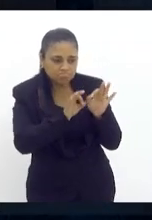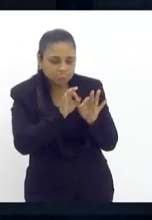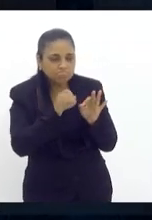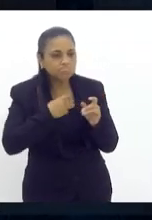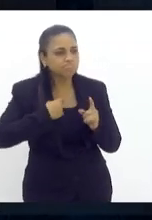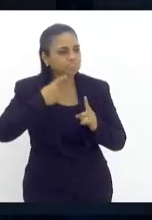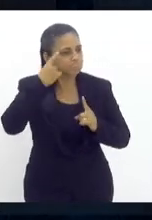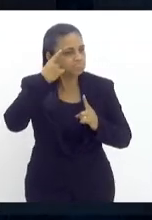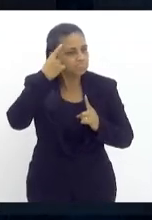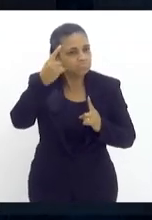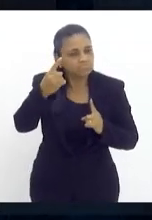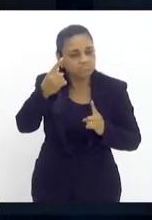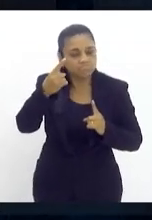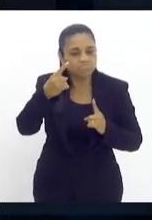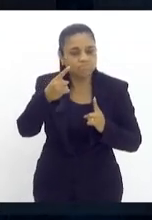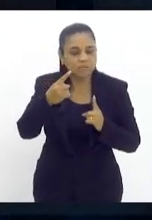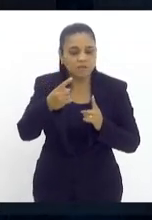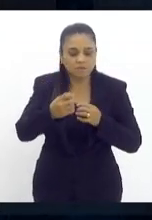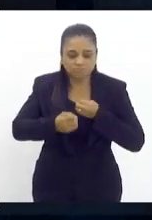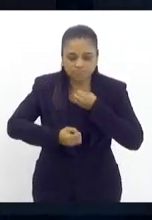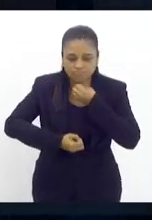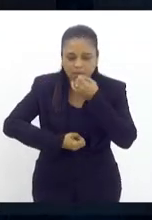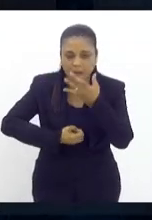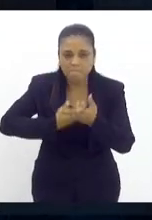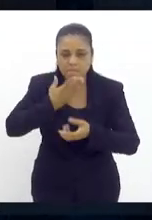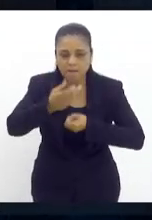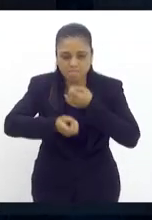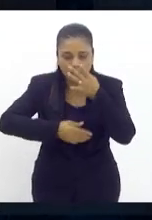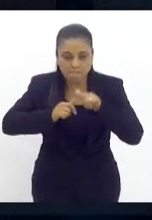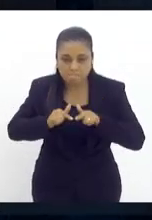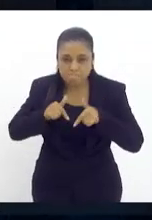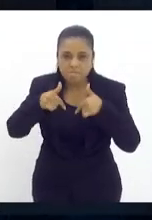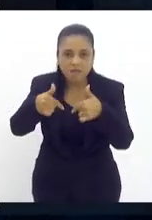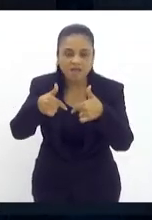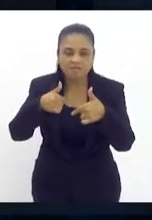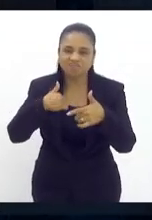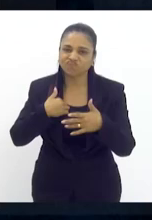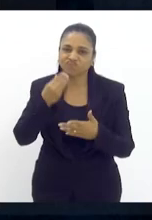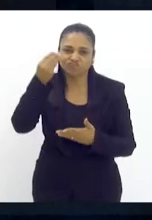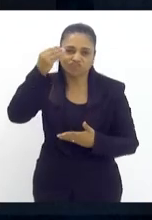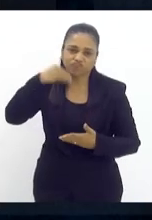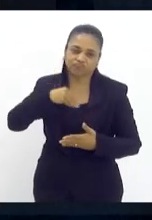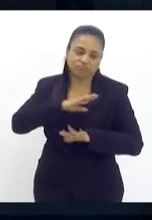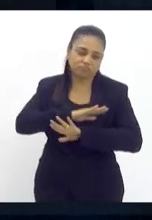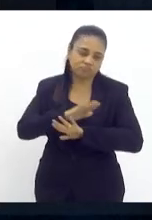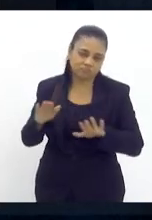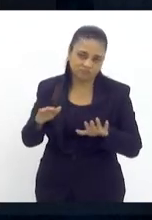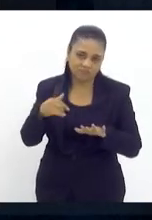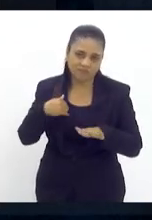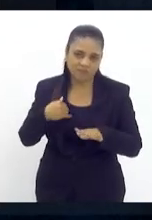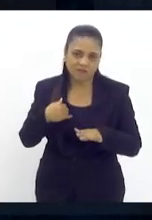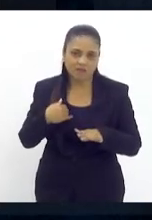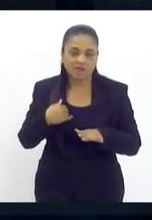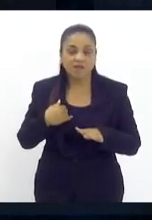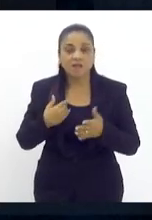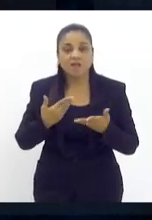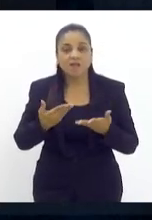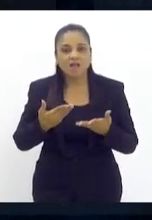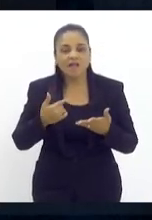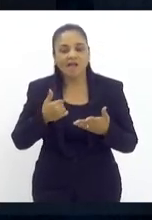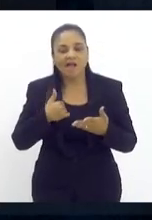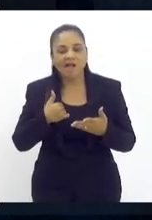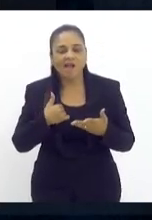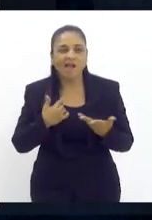mas, na hora de colocar os meus planos em ação, eu sou uma pessoa fraca. A minha vontade é fraca. Ah, isso me